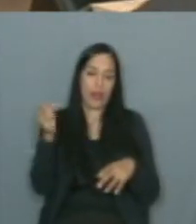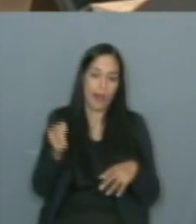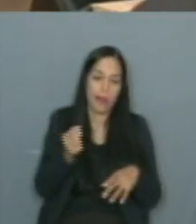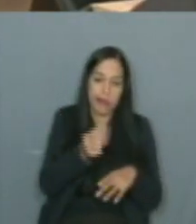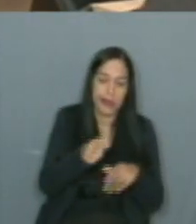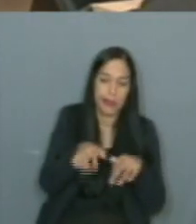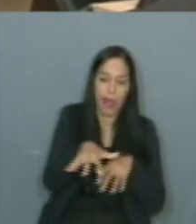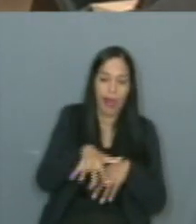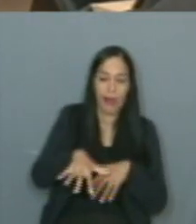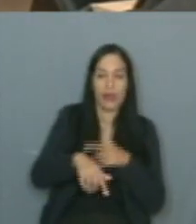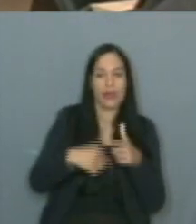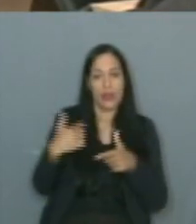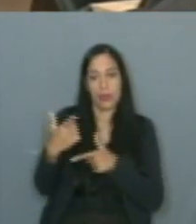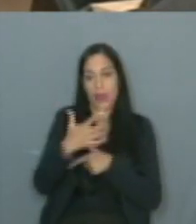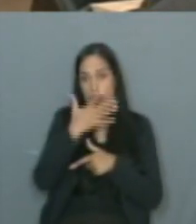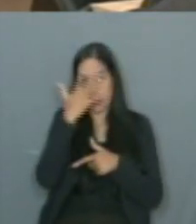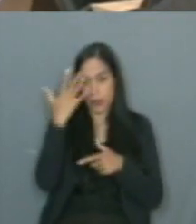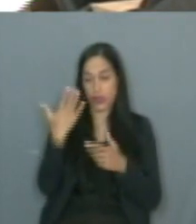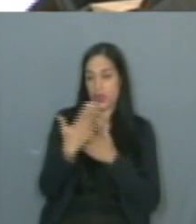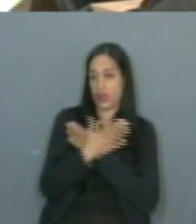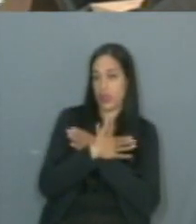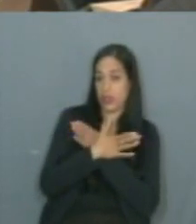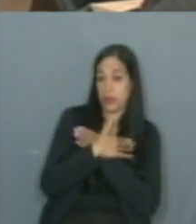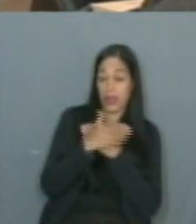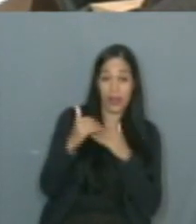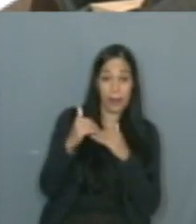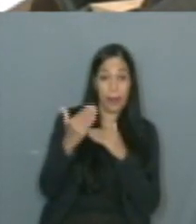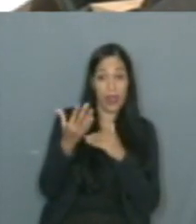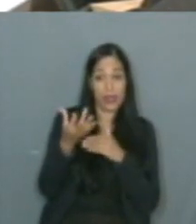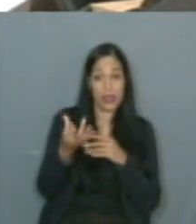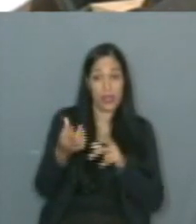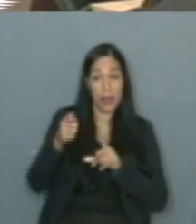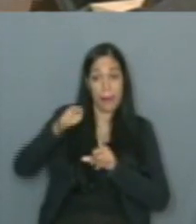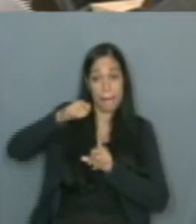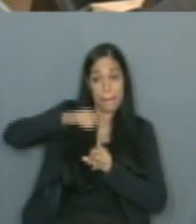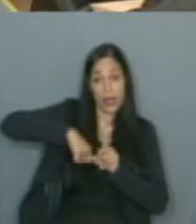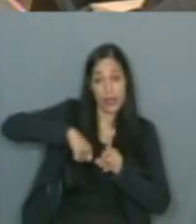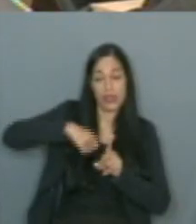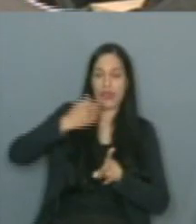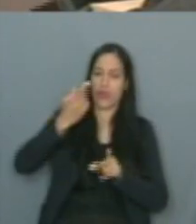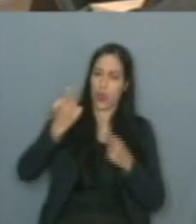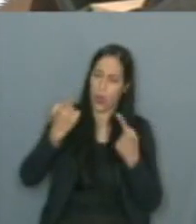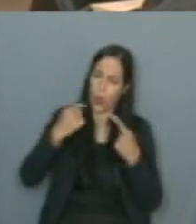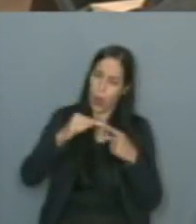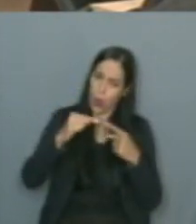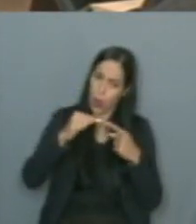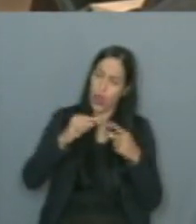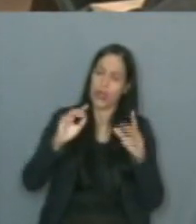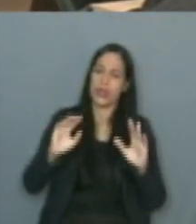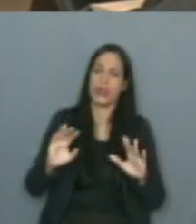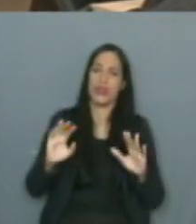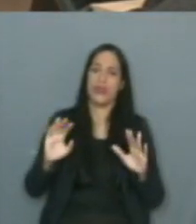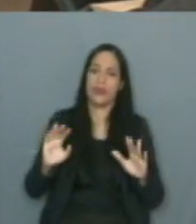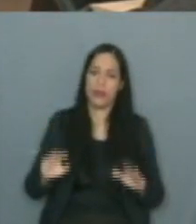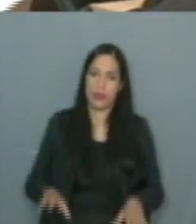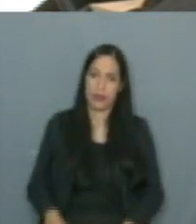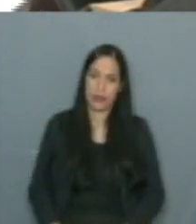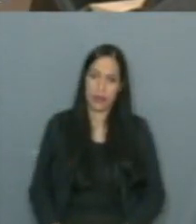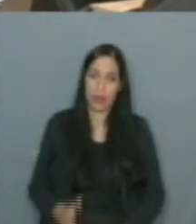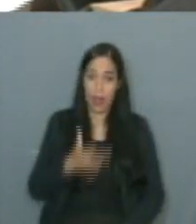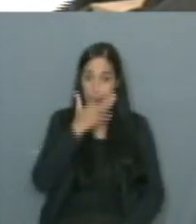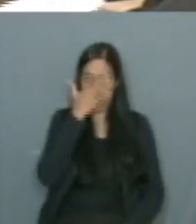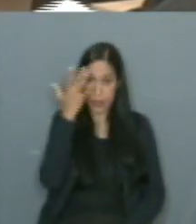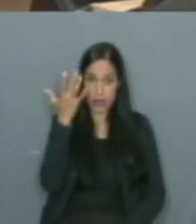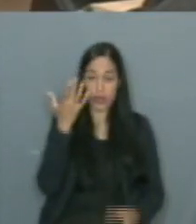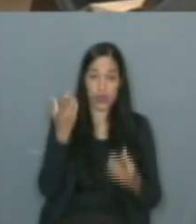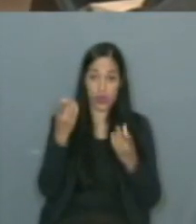trabalho. Pessoas que estejam desempregadas há mais de 6 meses. A senhora concorda, não é, vereadora Cida? Não é possível.